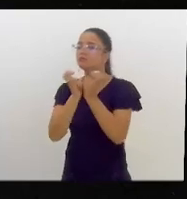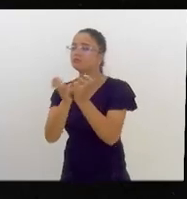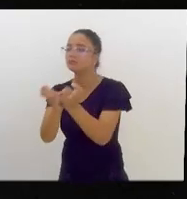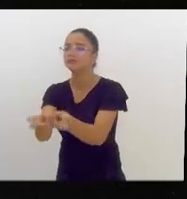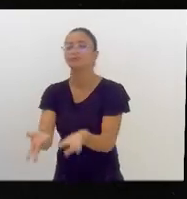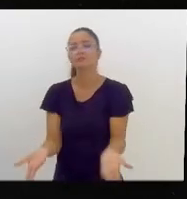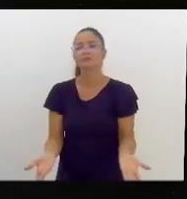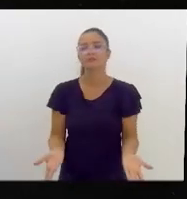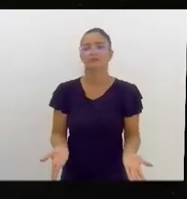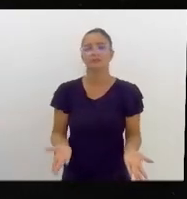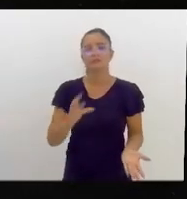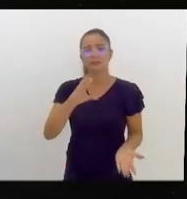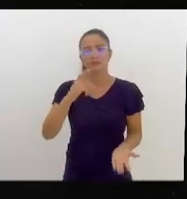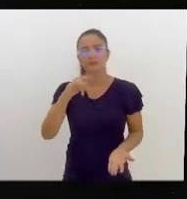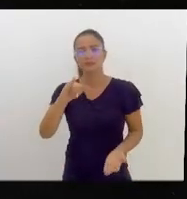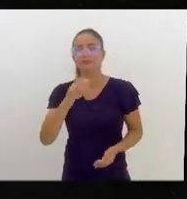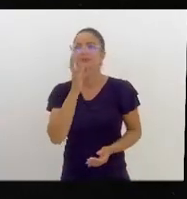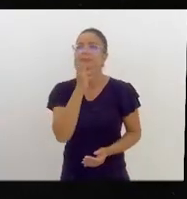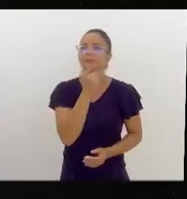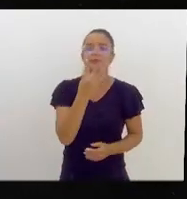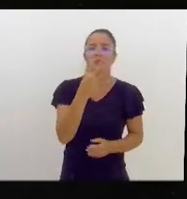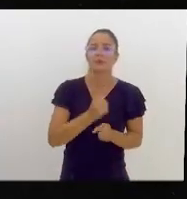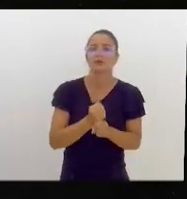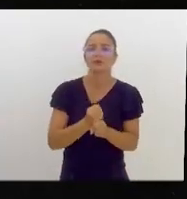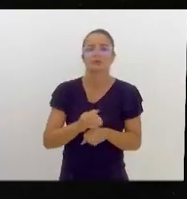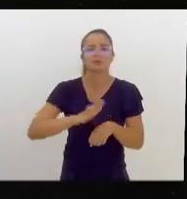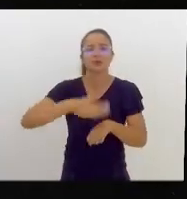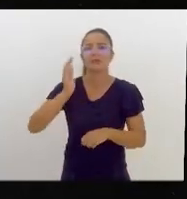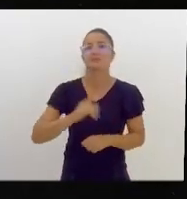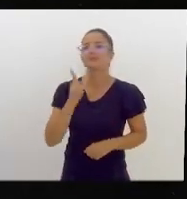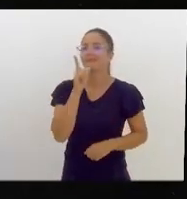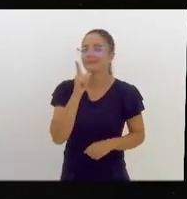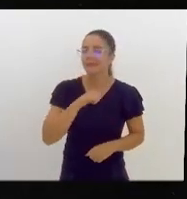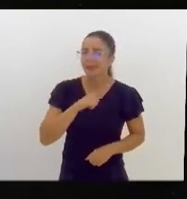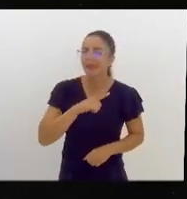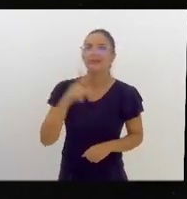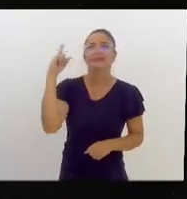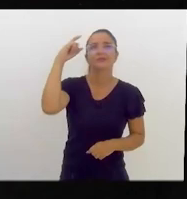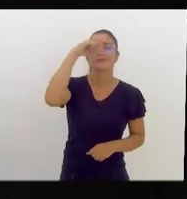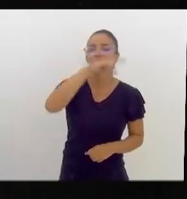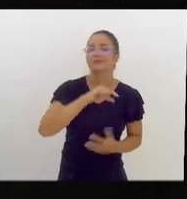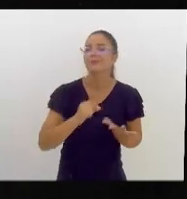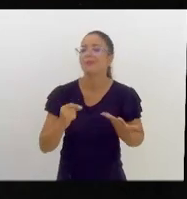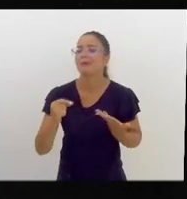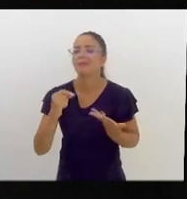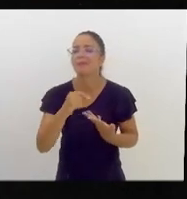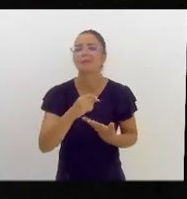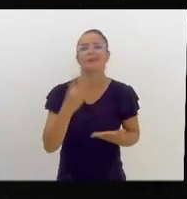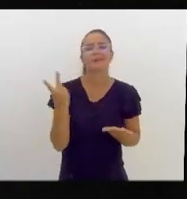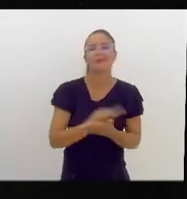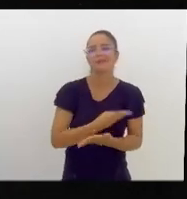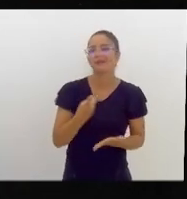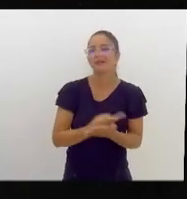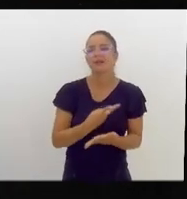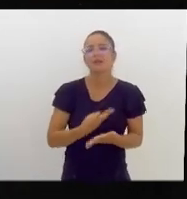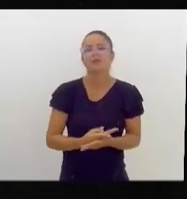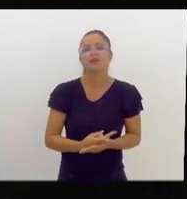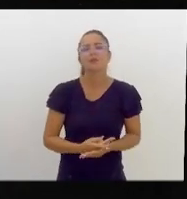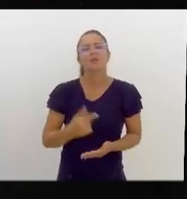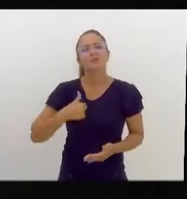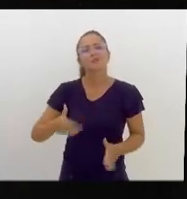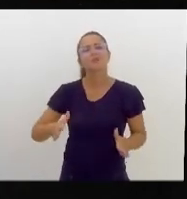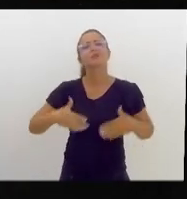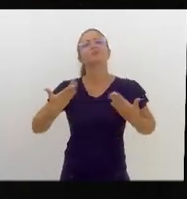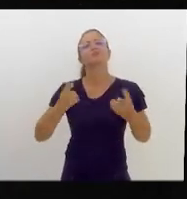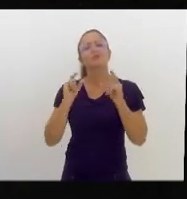que demorou mais de 4 anos, várias irregularidades. A mais chocante para todos nós, sem dúvida nenhuma, foi que o trem nunca tem